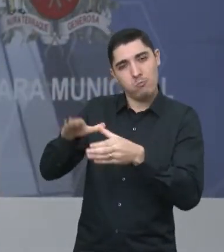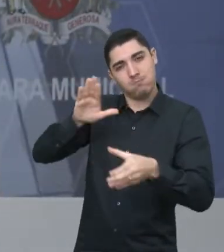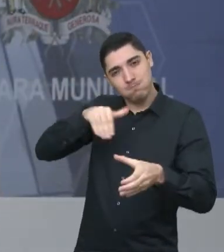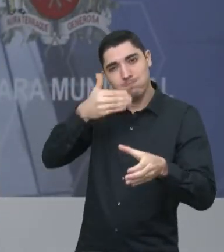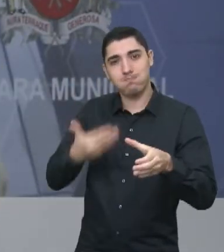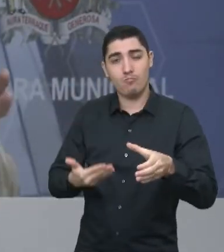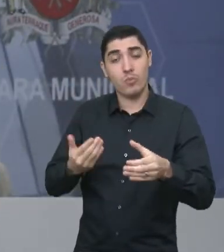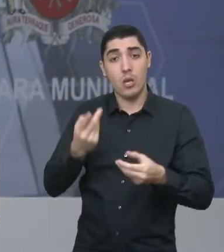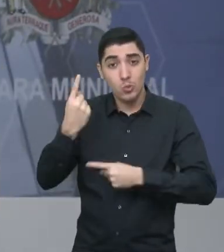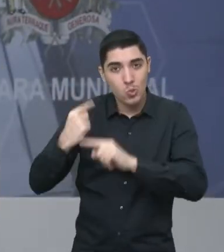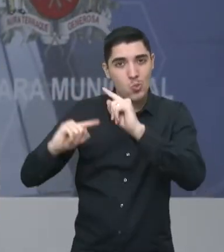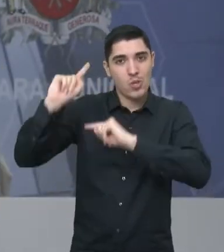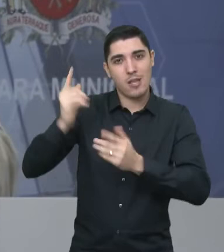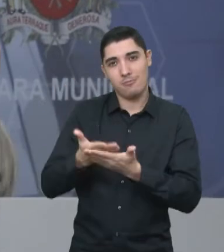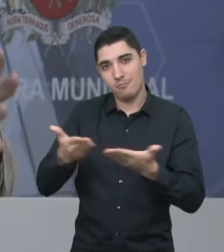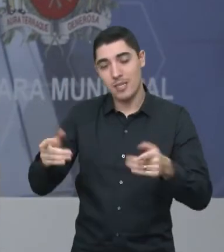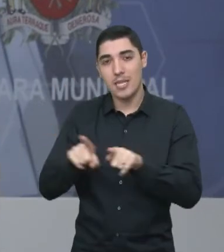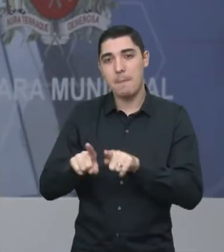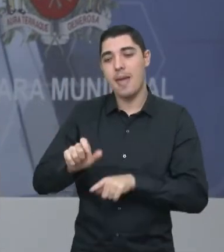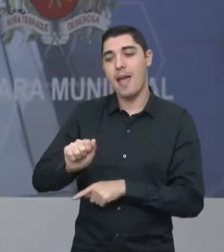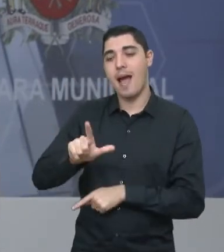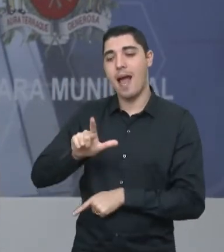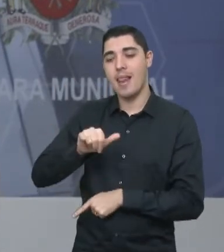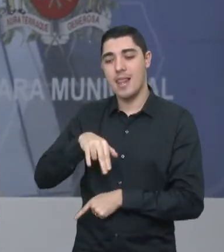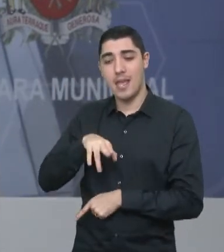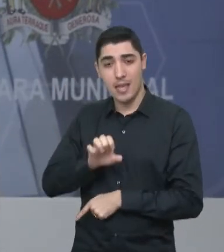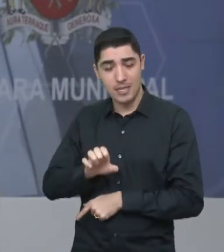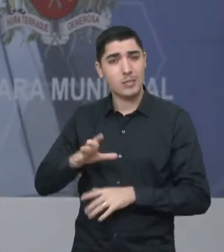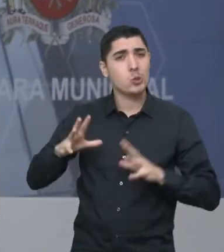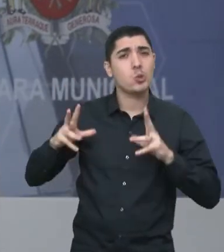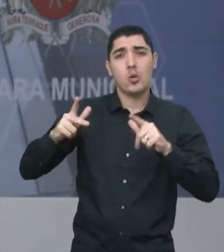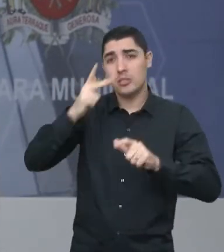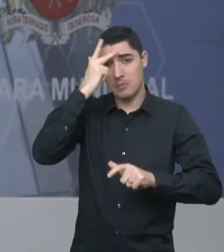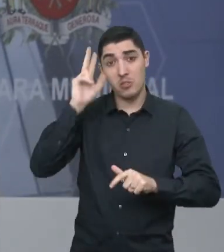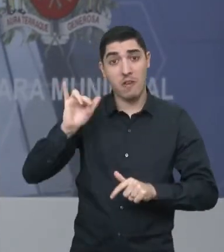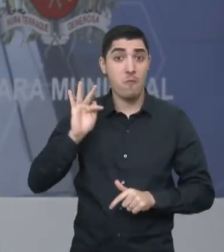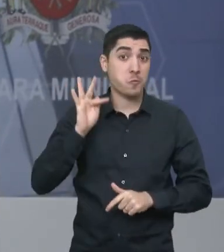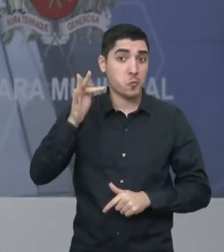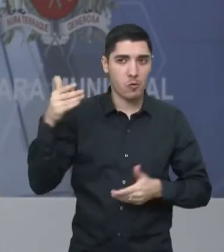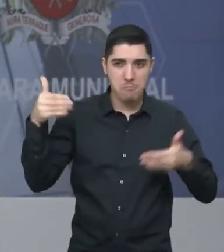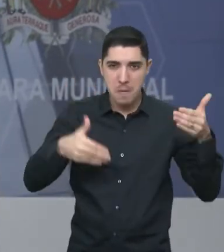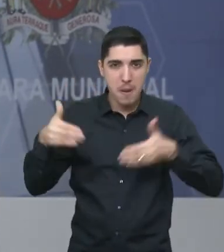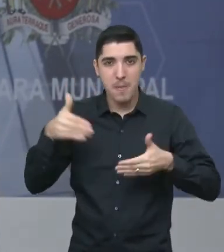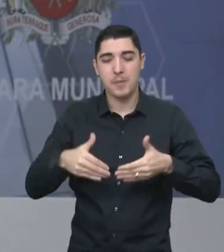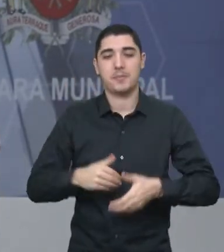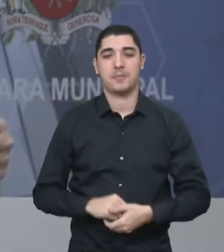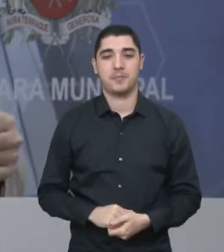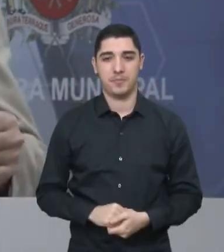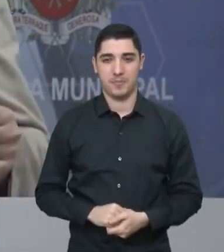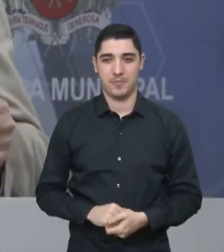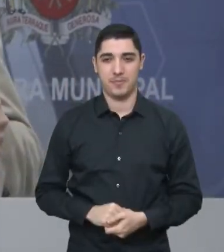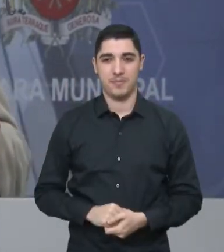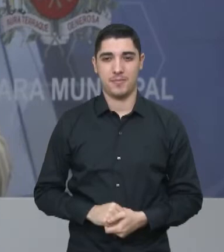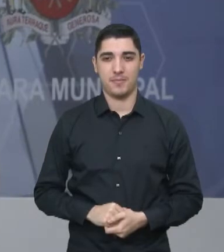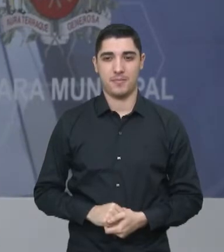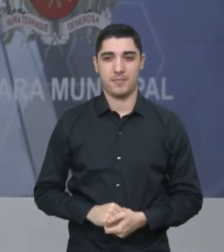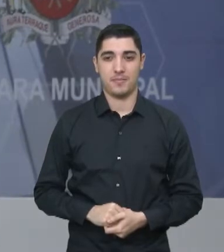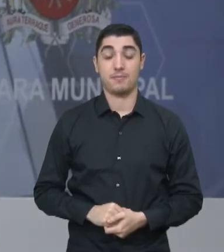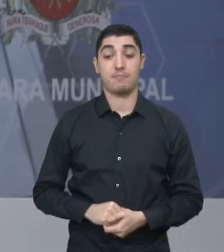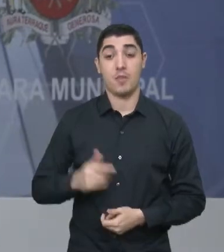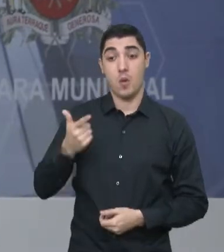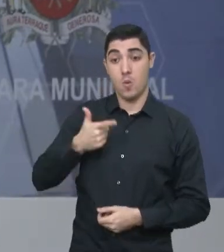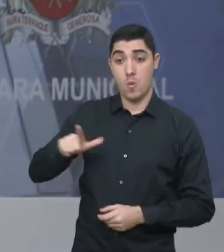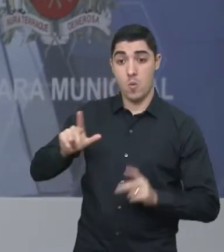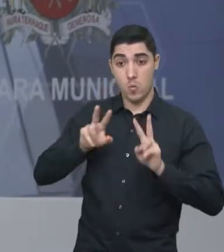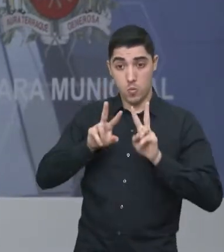Sucesso para vocês em nome da Aline e de todos os componentes, que possam vir em outras apresentações e outros títulos. Outro assunto